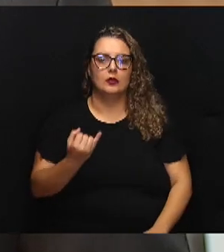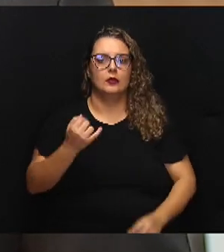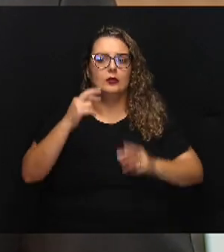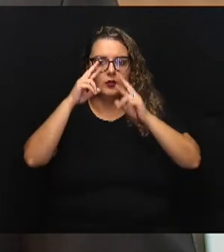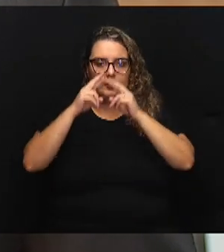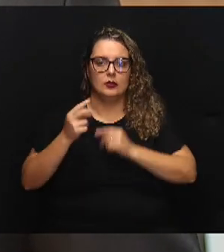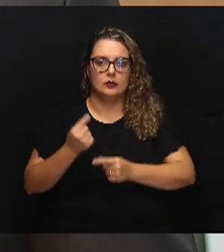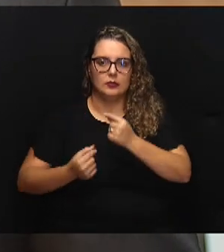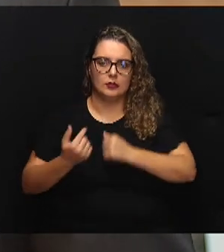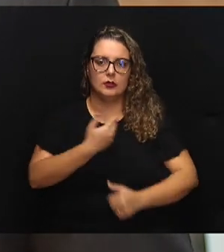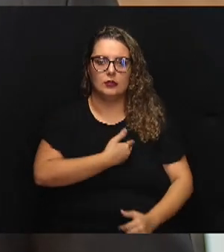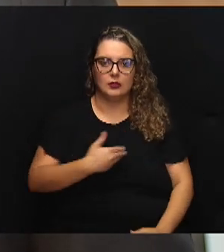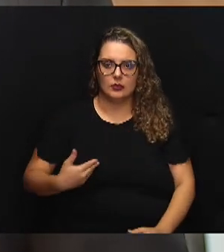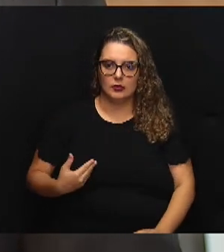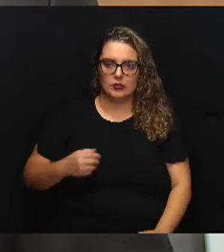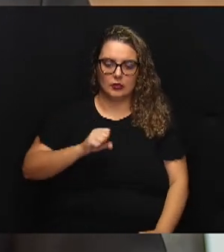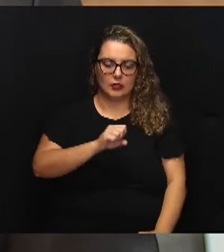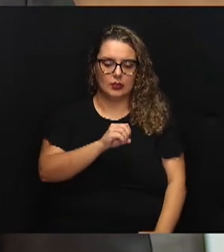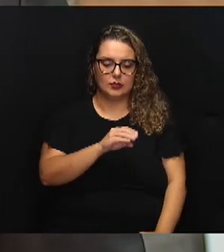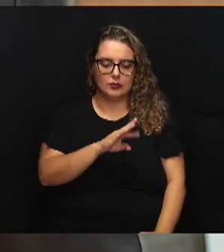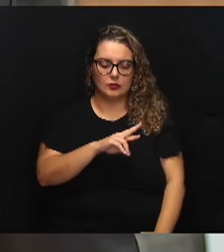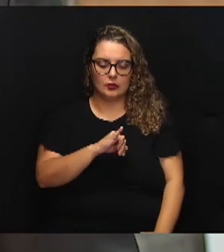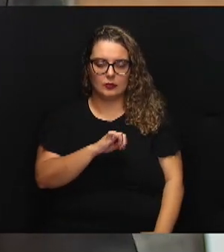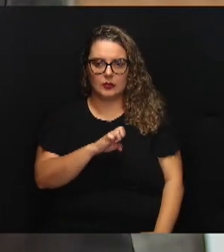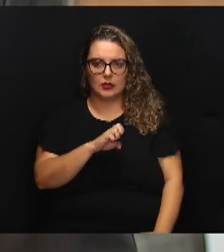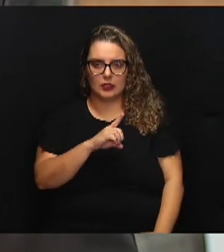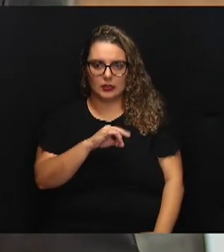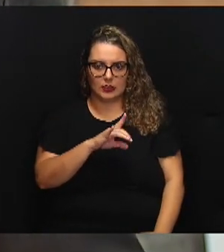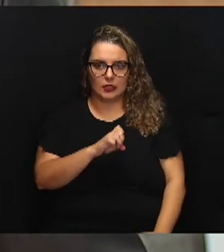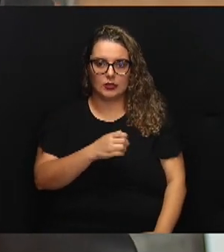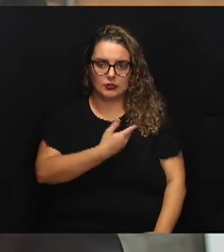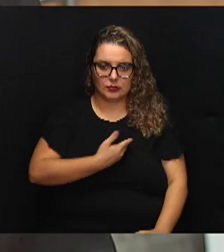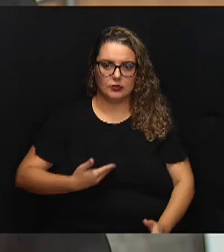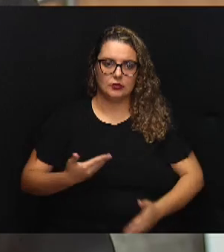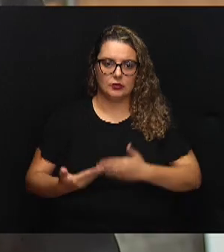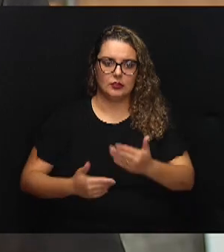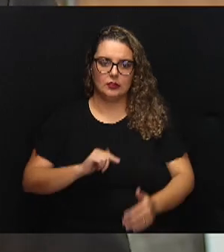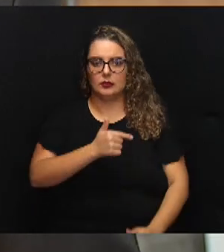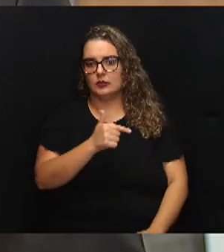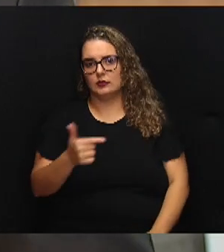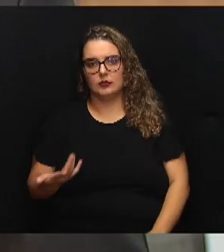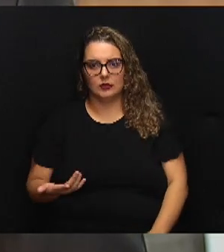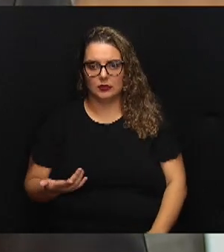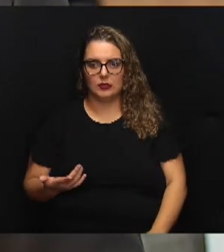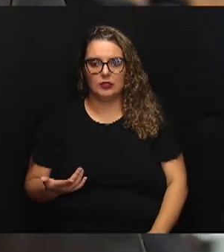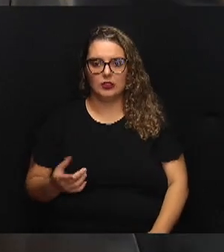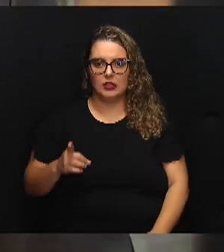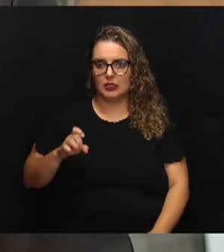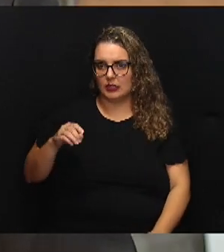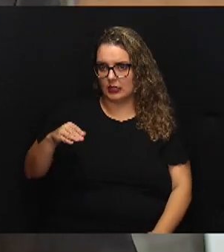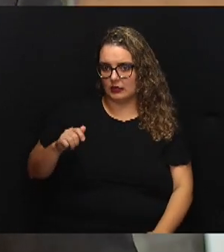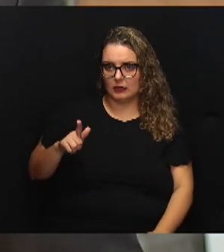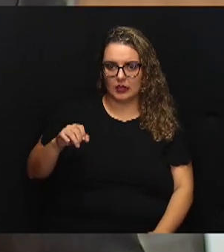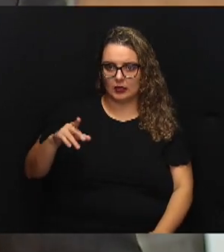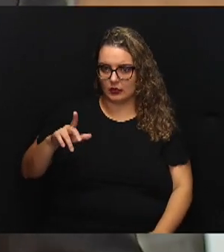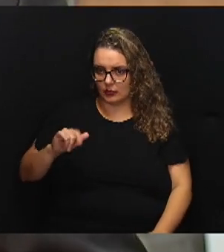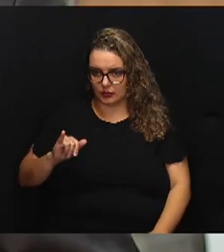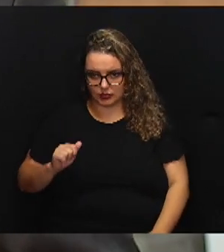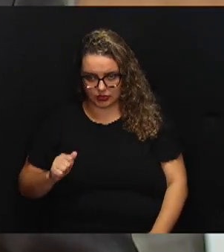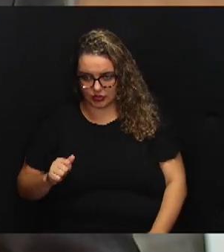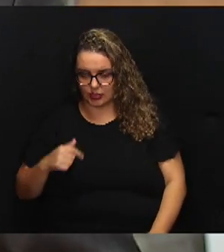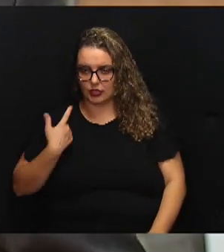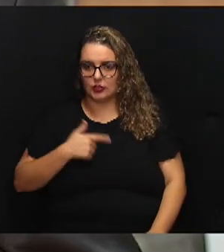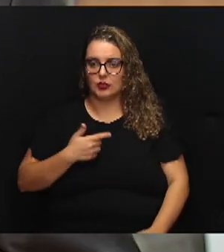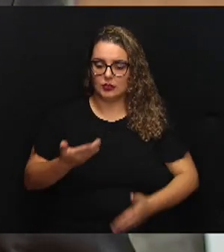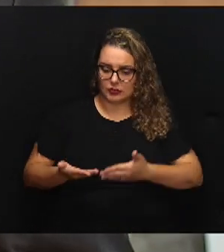público e também a sobriedade do servidor, né? Então, sem nenhum tipo de demagogia, nós precisamos